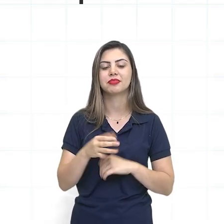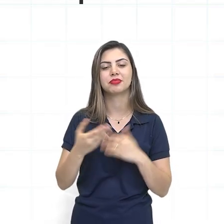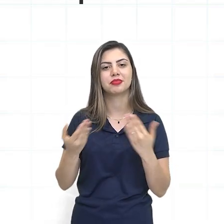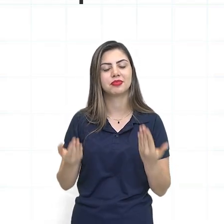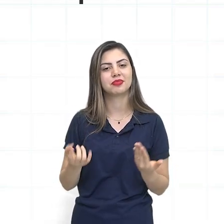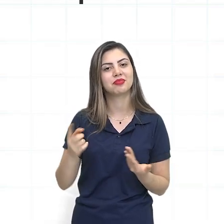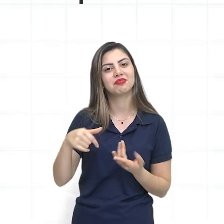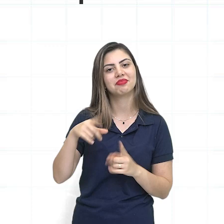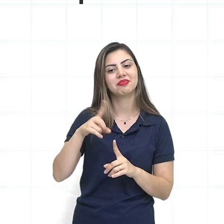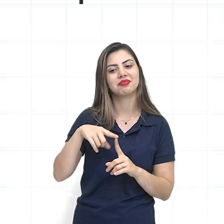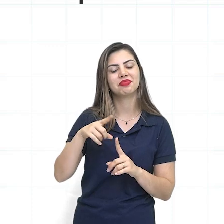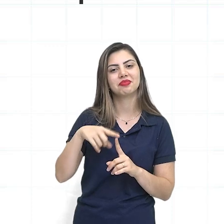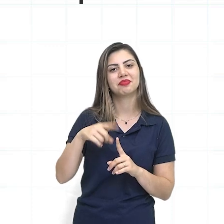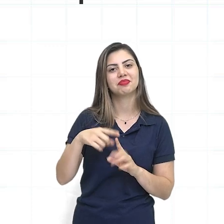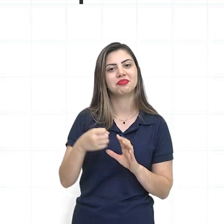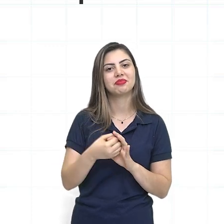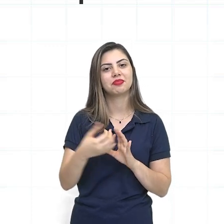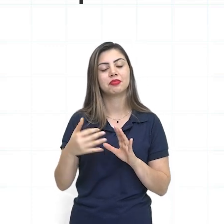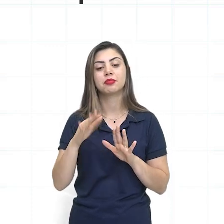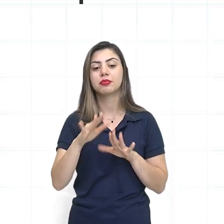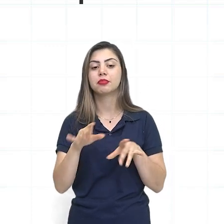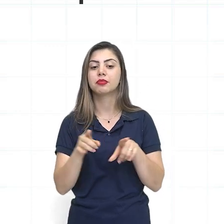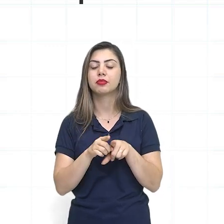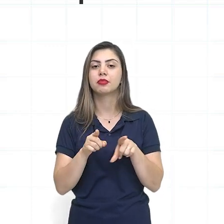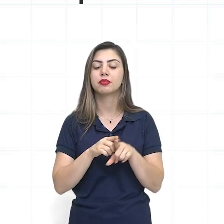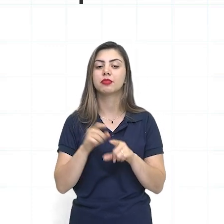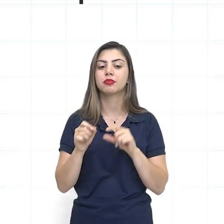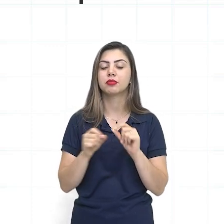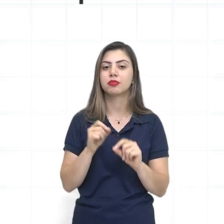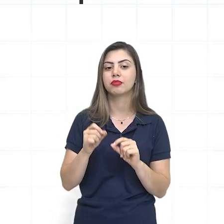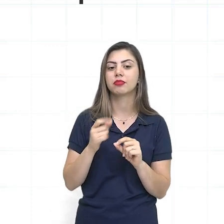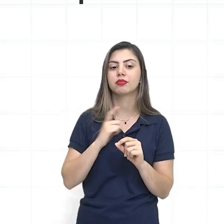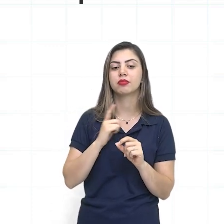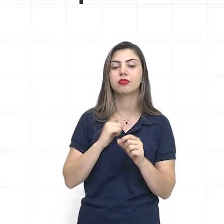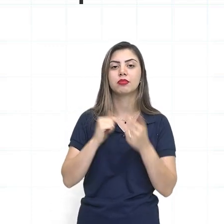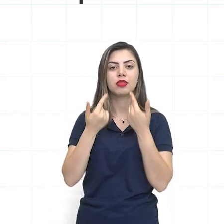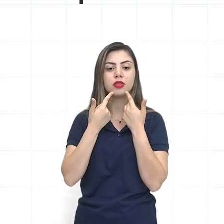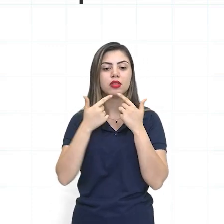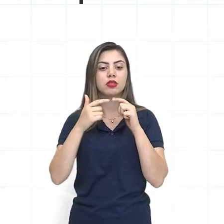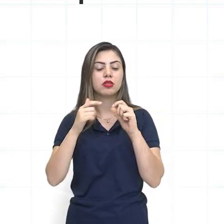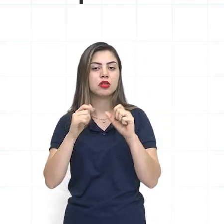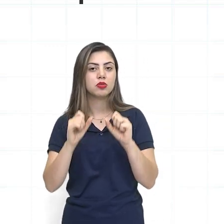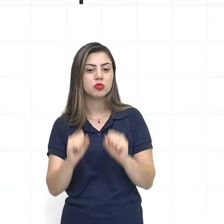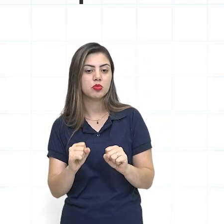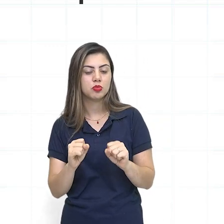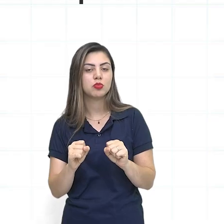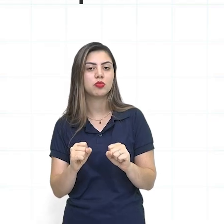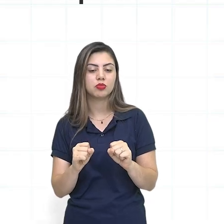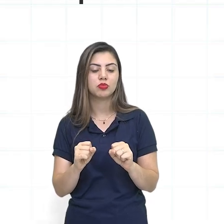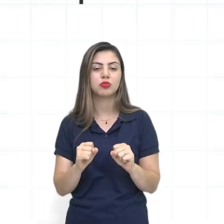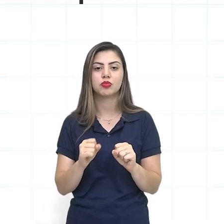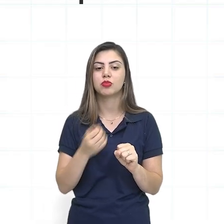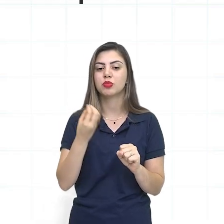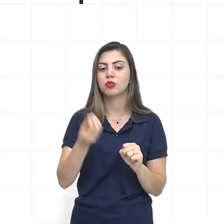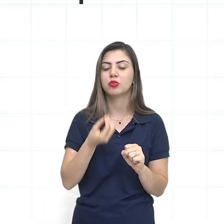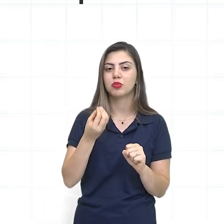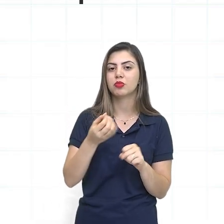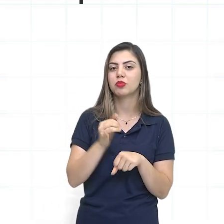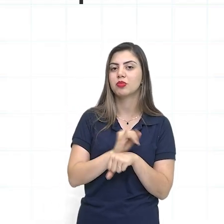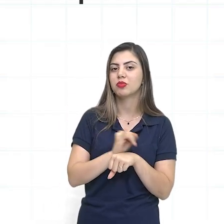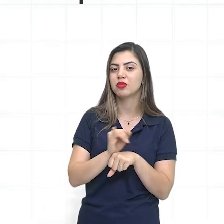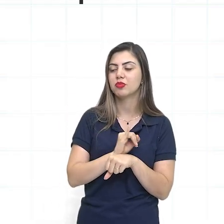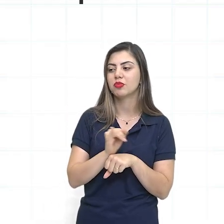uma modalidade. Mas aí nós temos também a linguagem informal, né, que é aquela do nosso